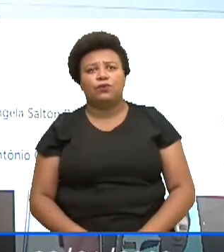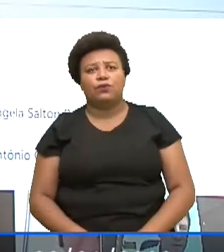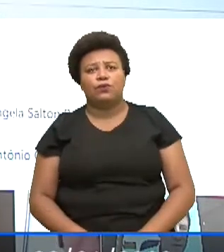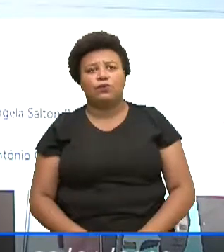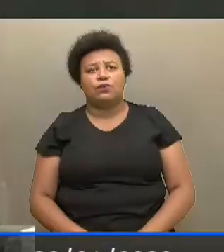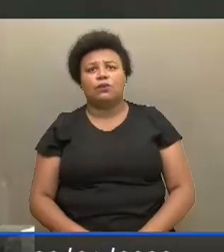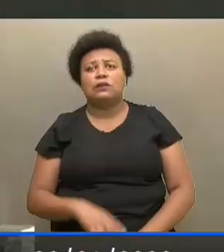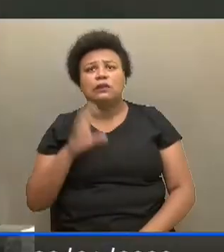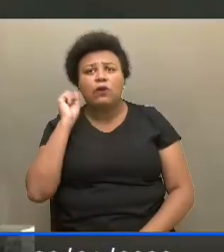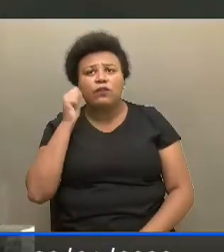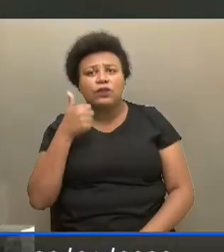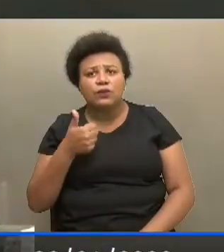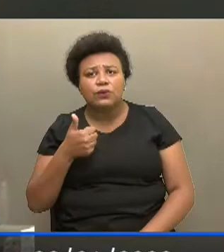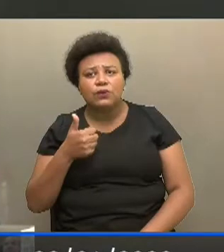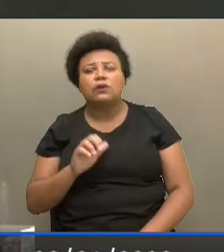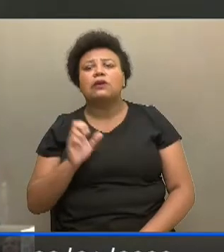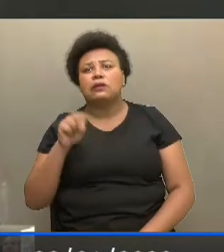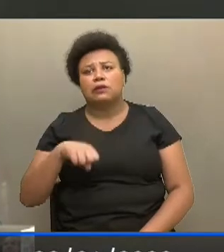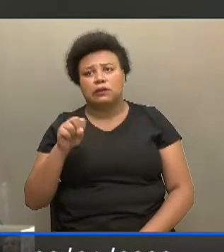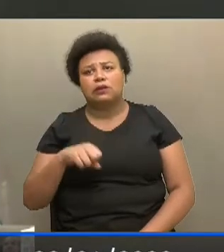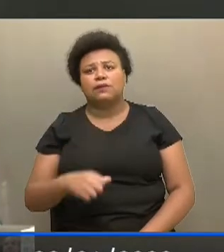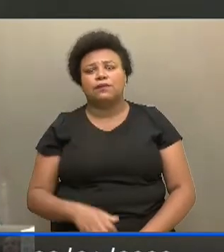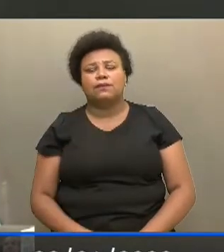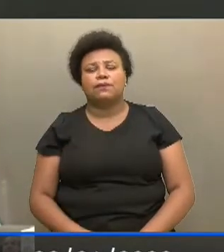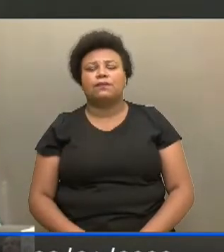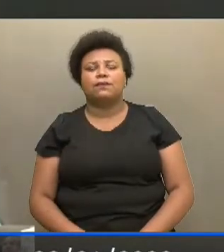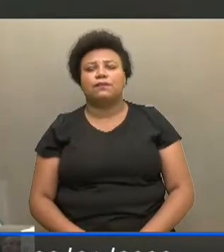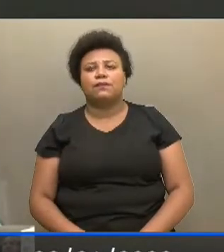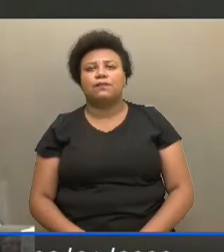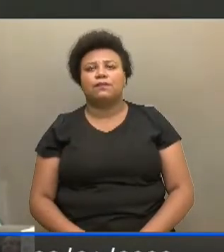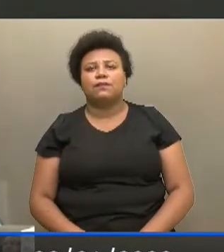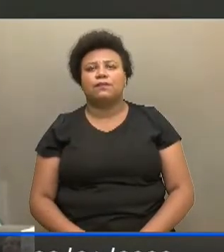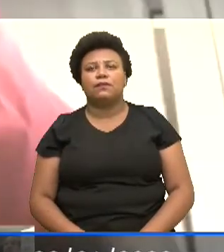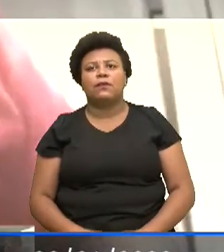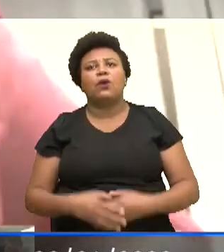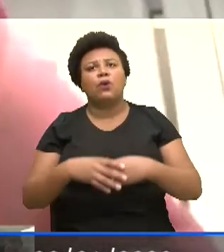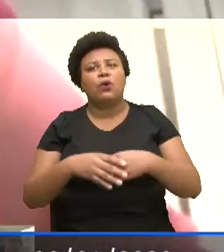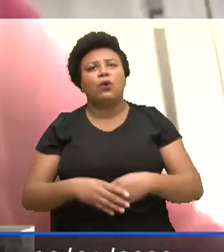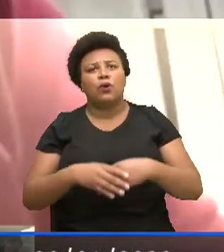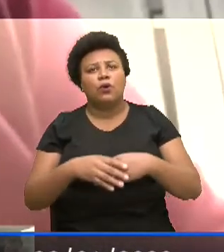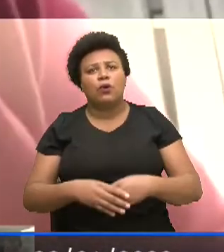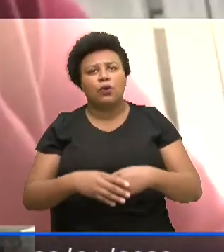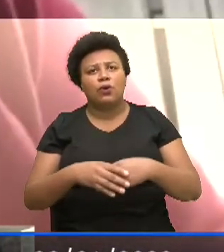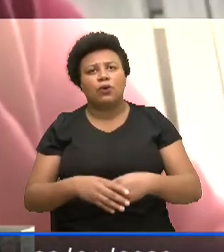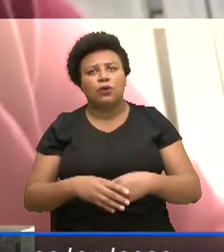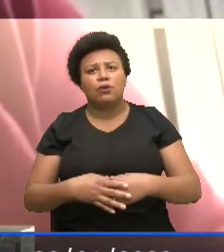Alô, tá me ouvindo? Sim. Vou cumprimentar o...